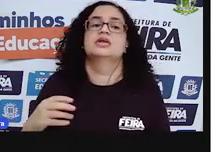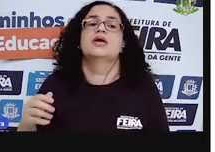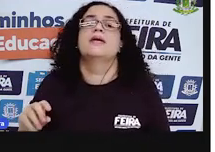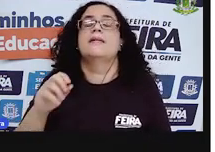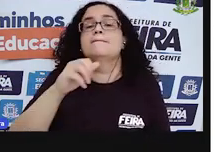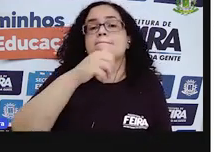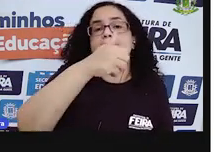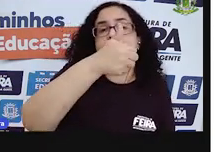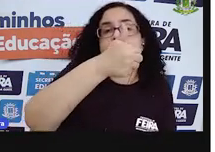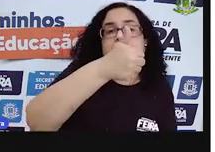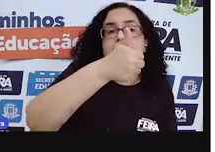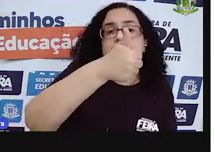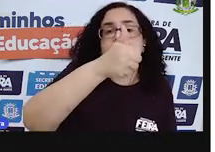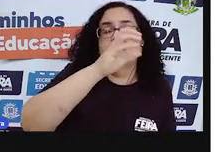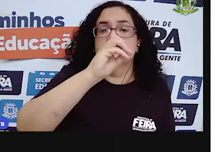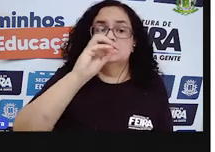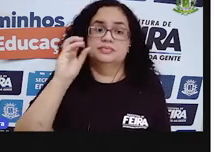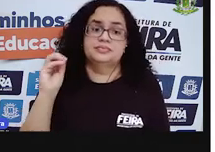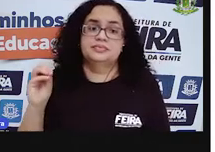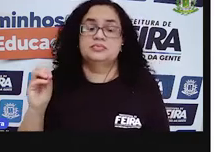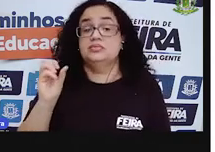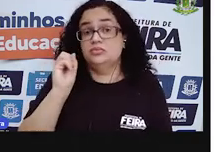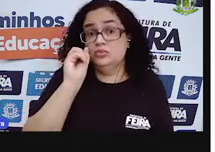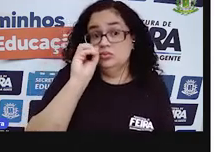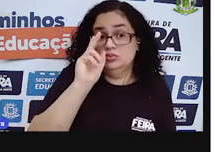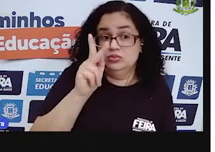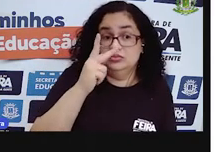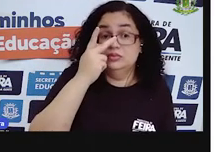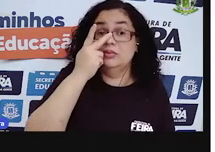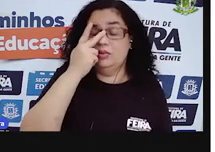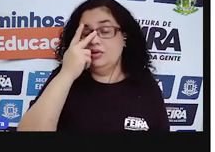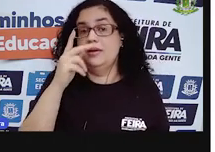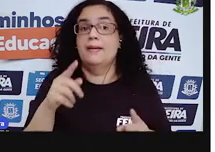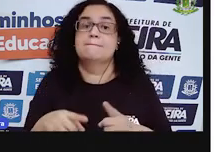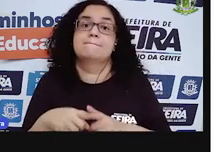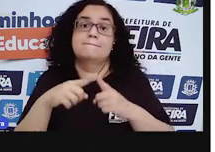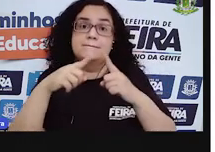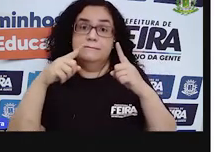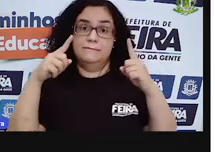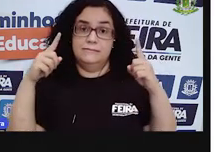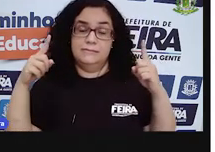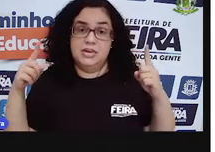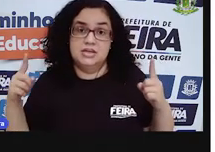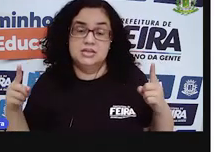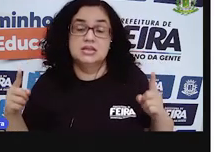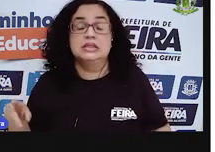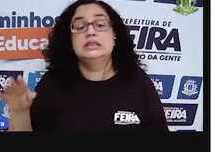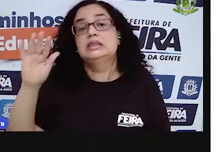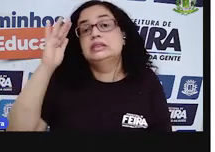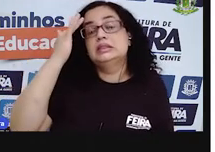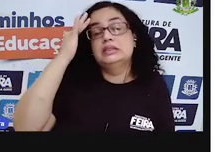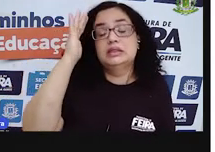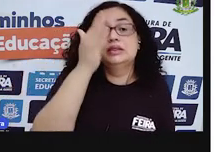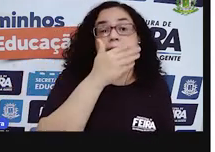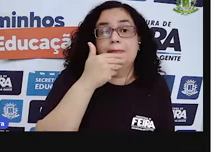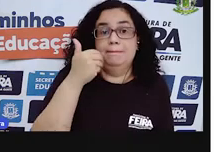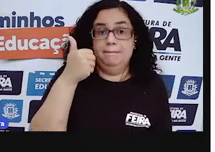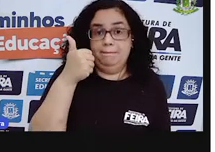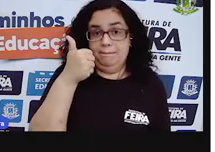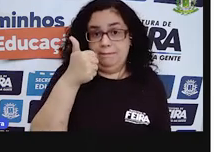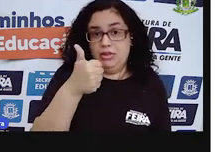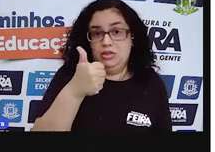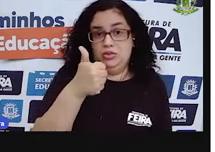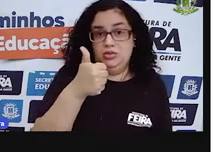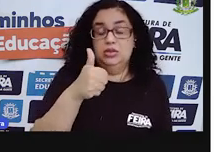porcentagem é apenas isso tá bom mas mas mas mas vamos entender melhor